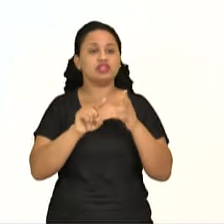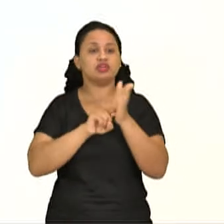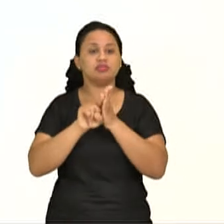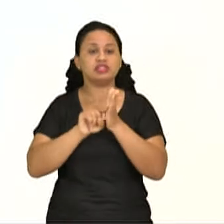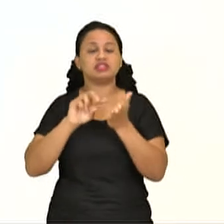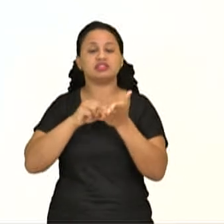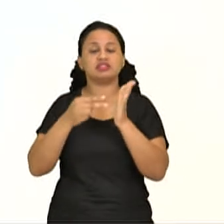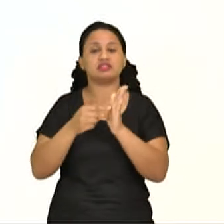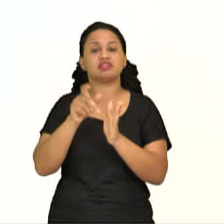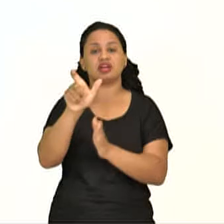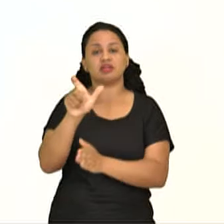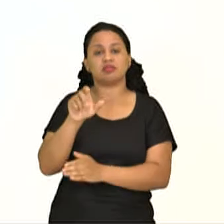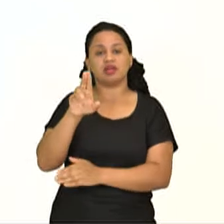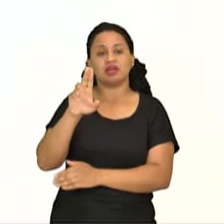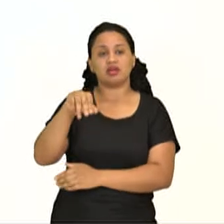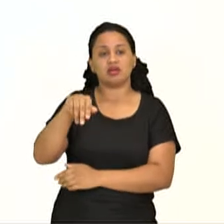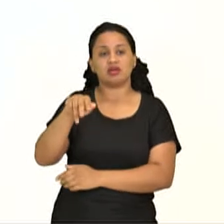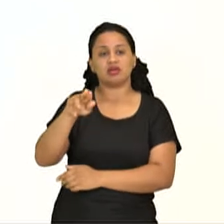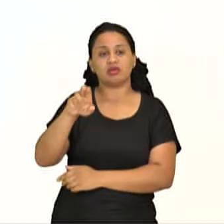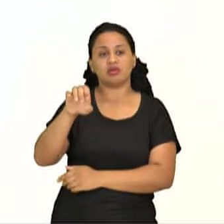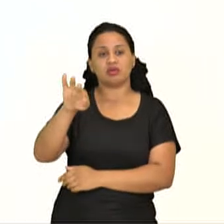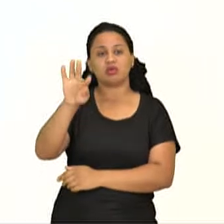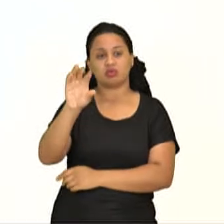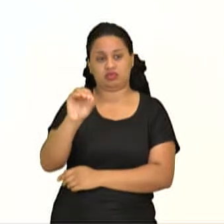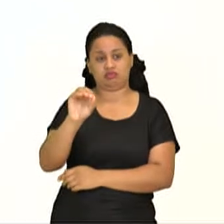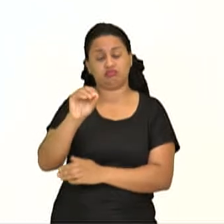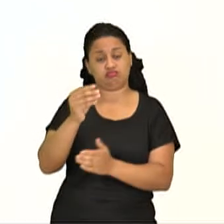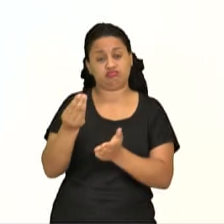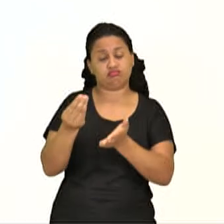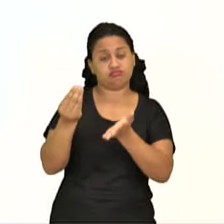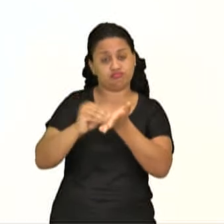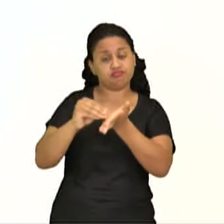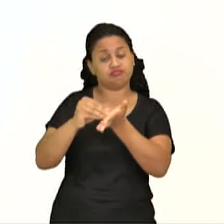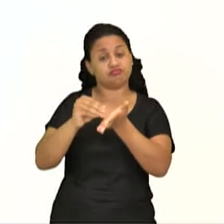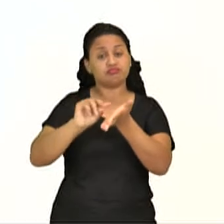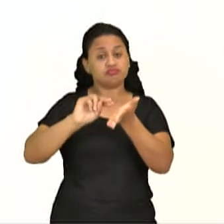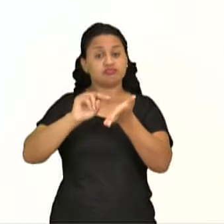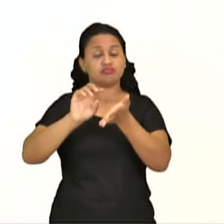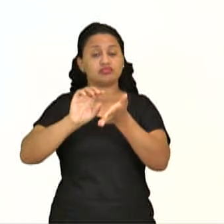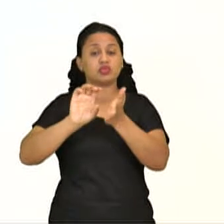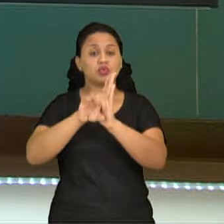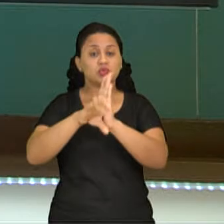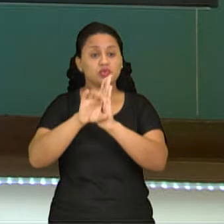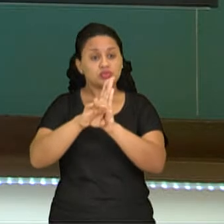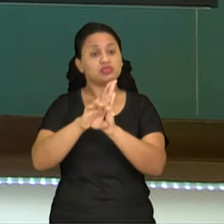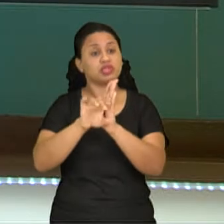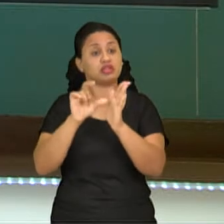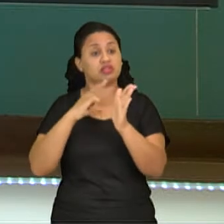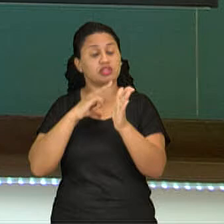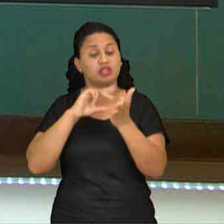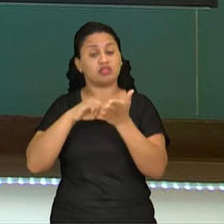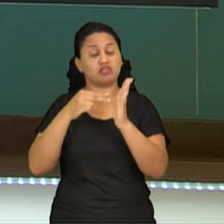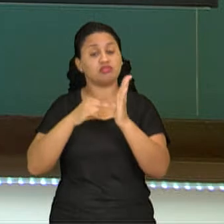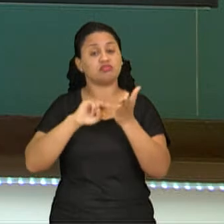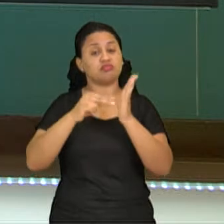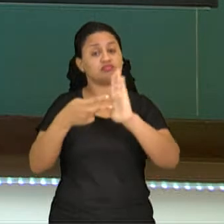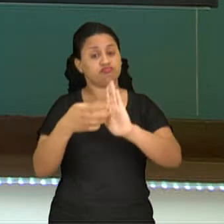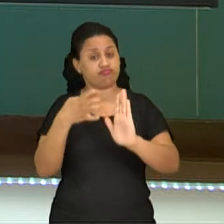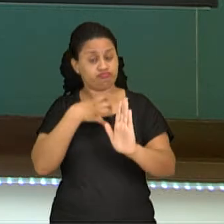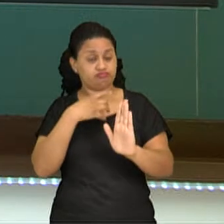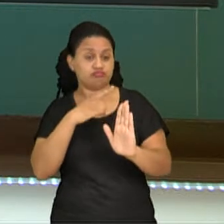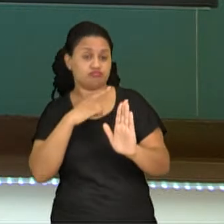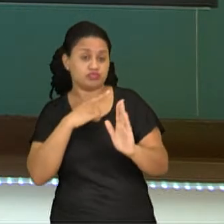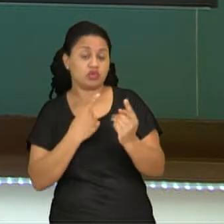da palavra unguento e transcreva a definição que está de acordo com o valor semântico no texto, ou seja,